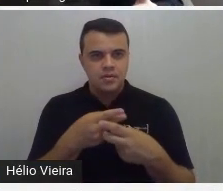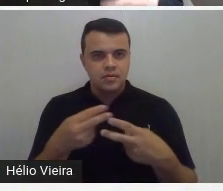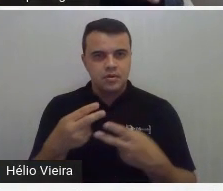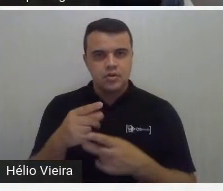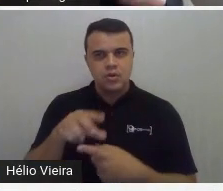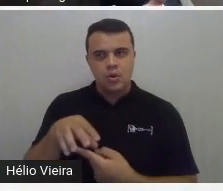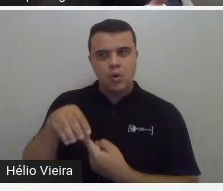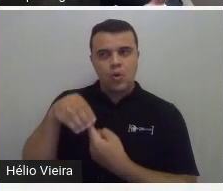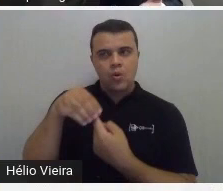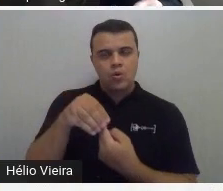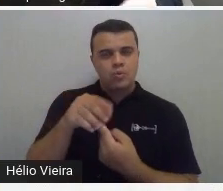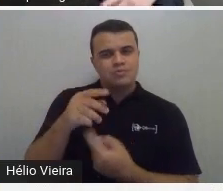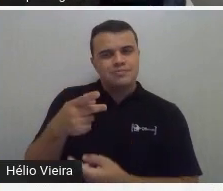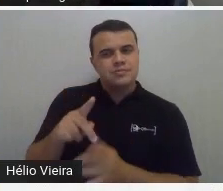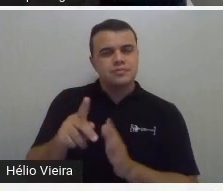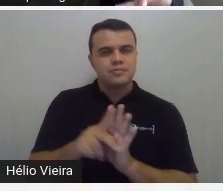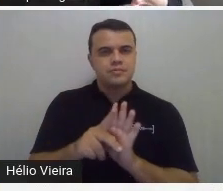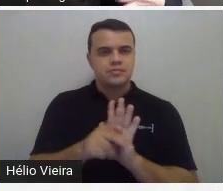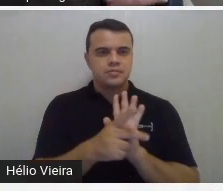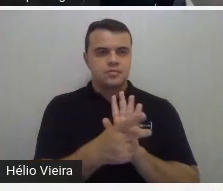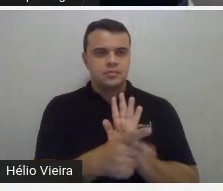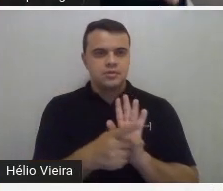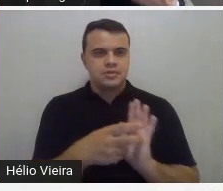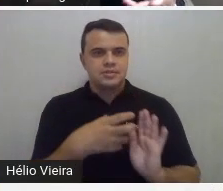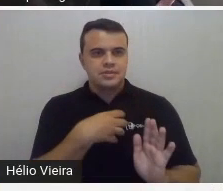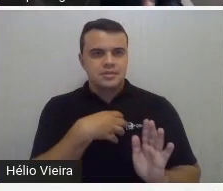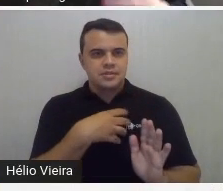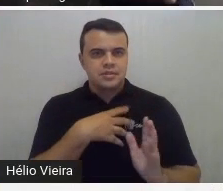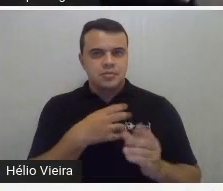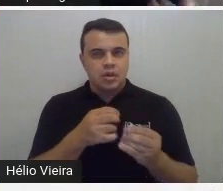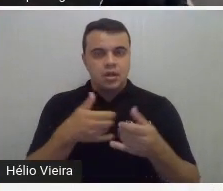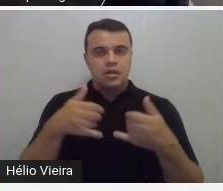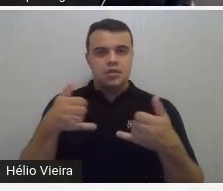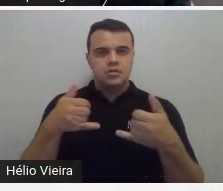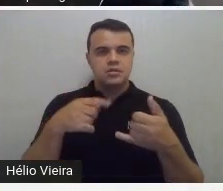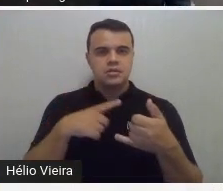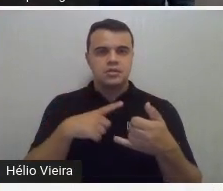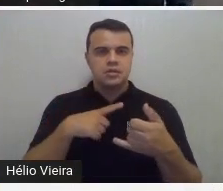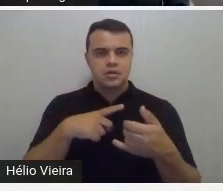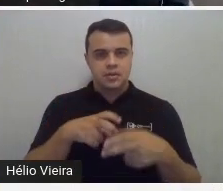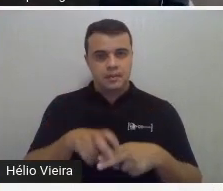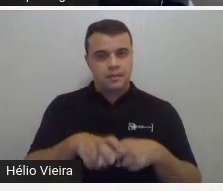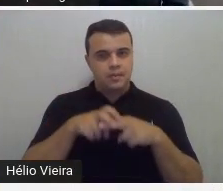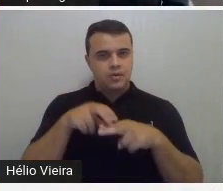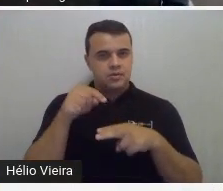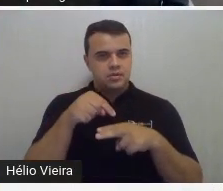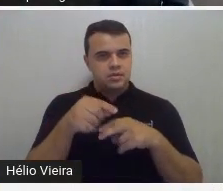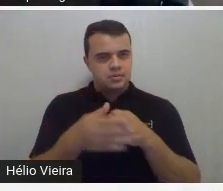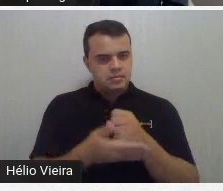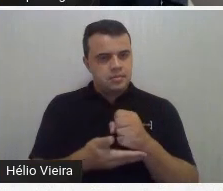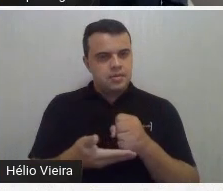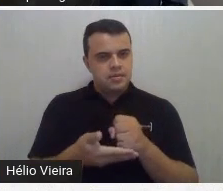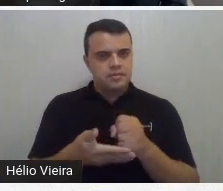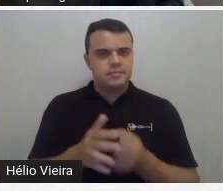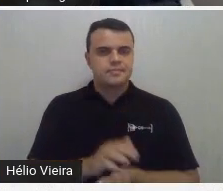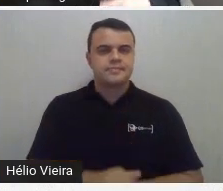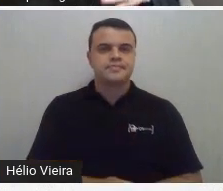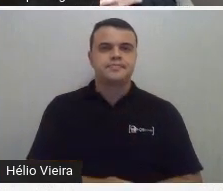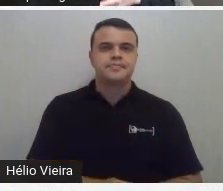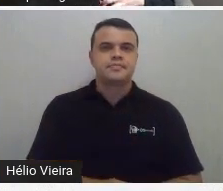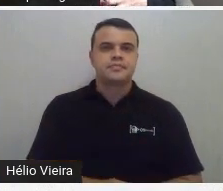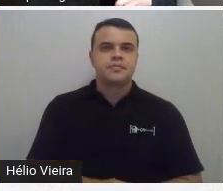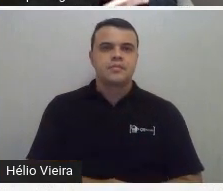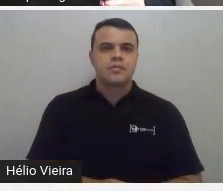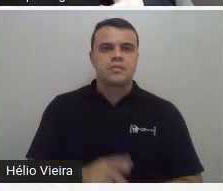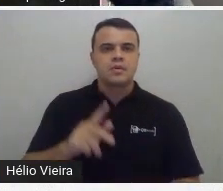único, algo seu, né? Muito sentimento, muita energia, por isso ele é considerado base para o expressionismo.